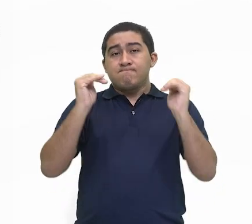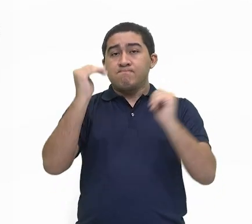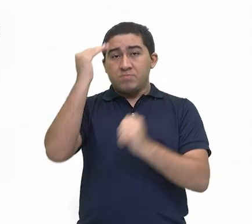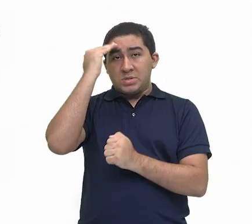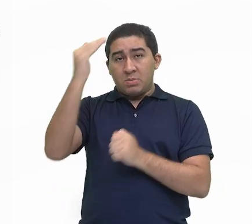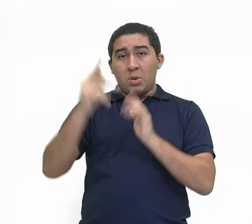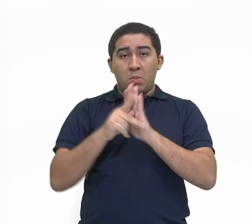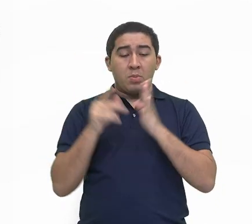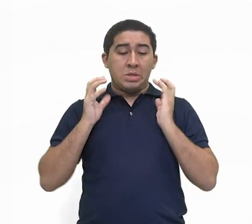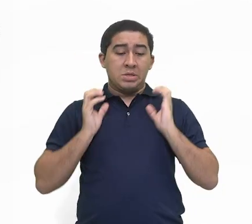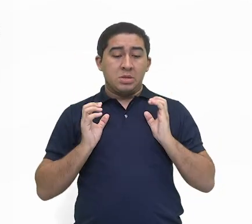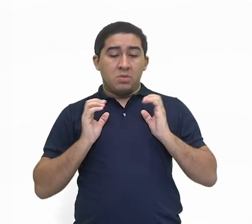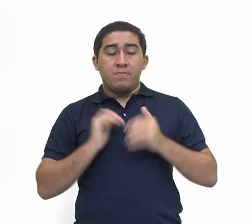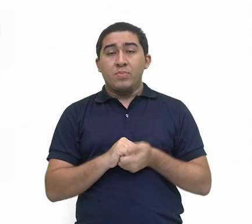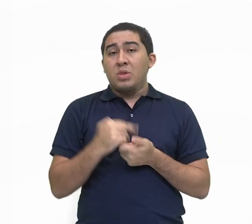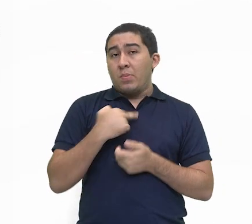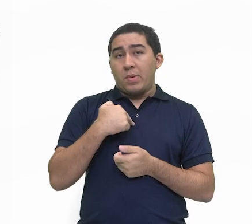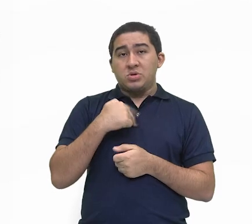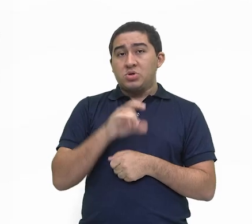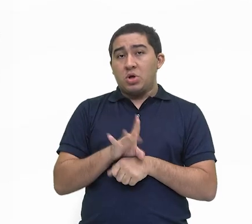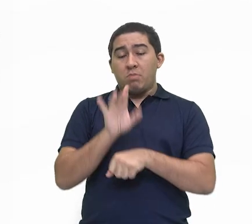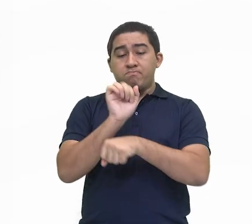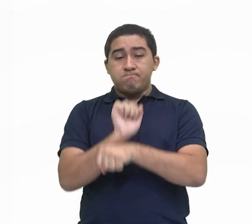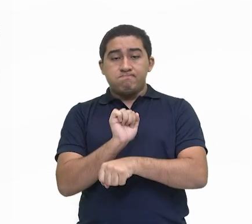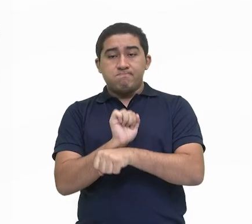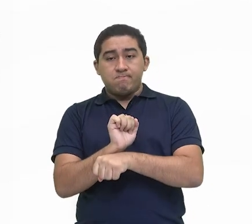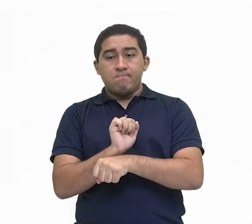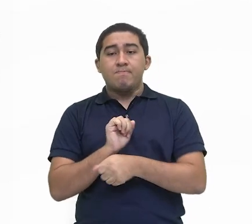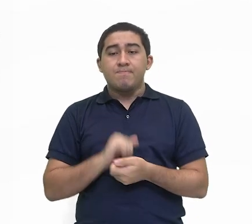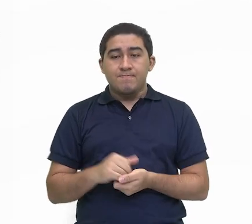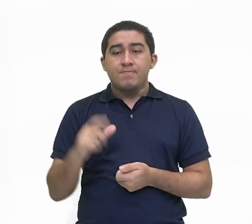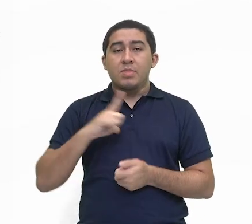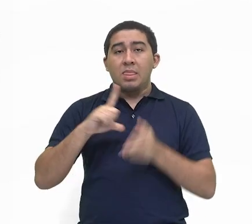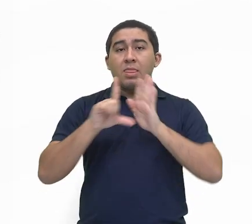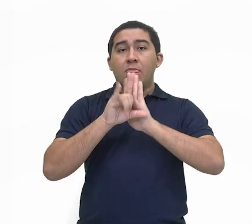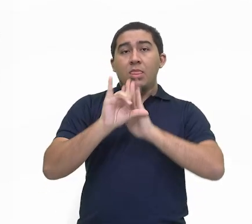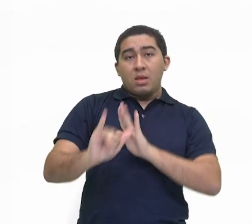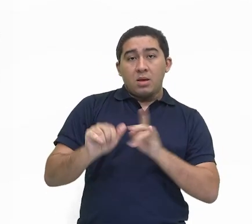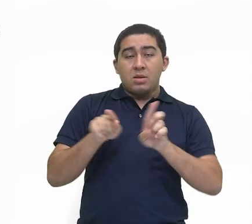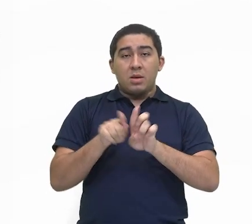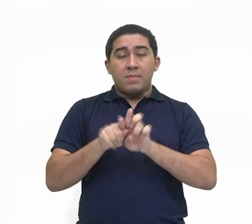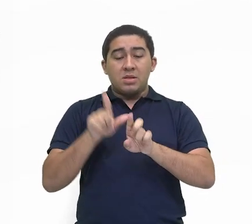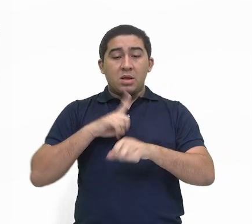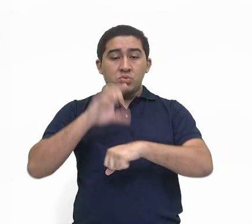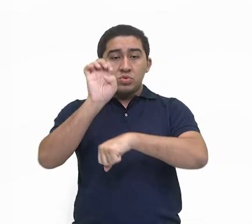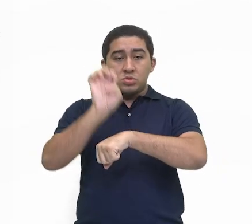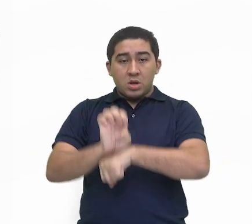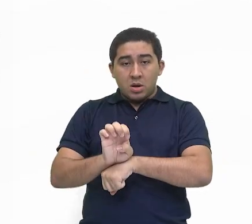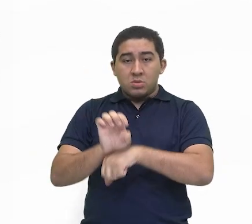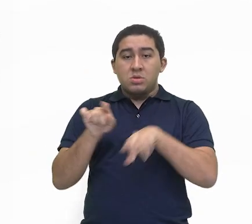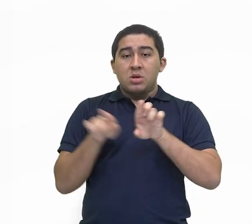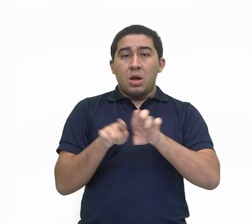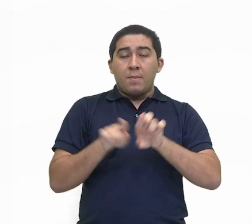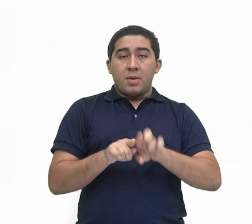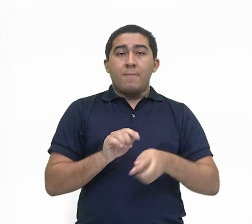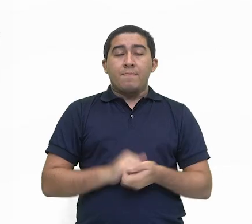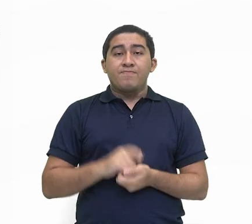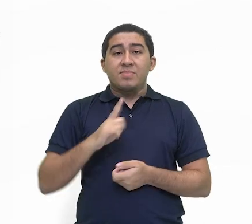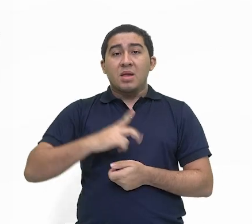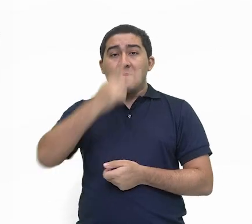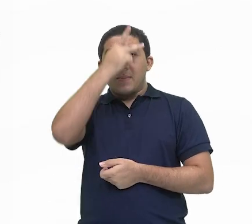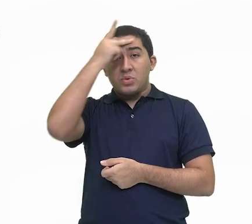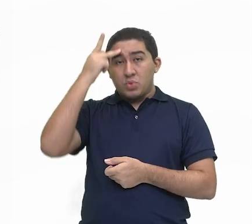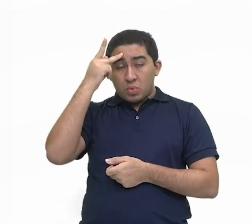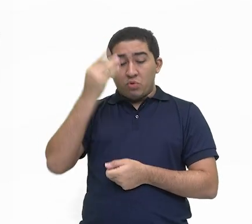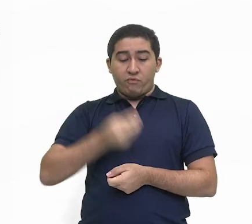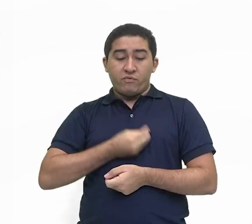cidadão. Então, ele não pode ficar esperando. Né? Então, existem leis, existe o Estado, né? Existem